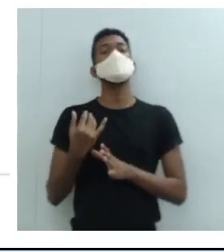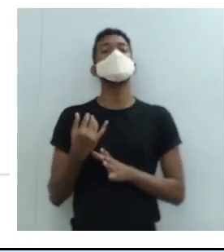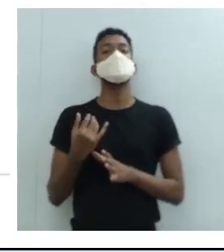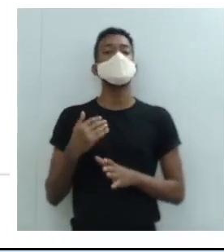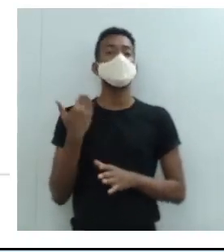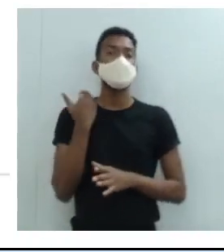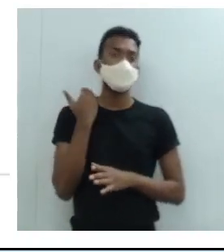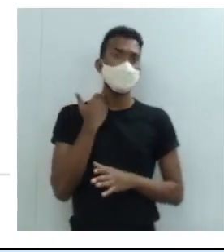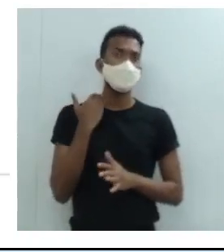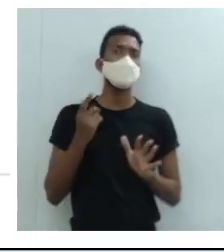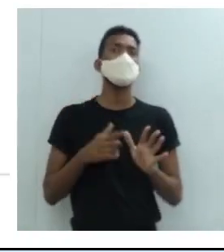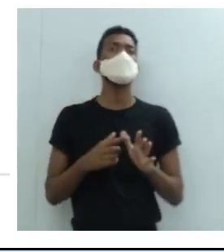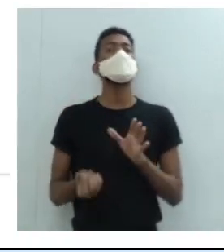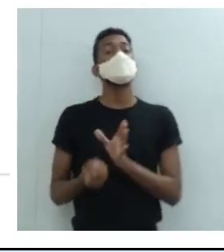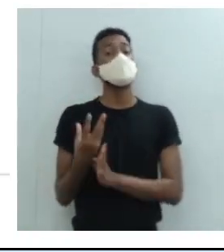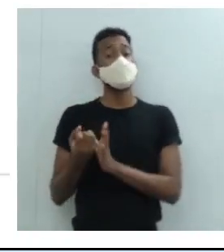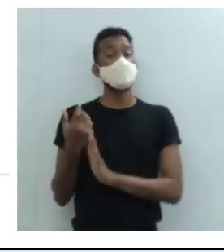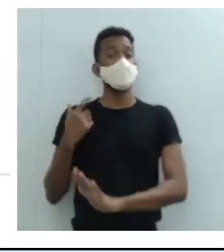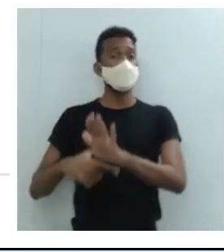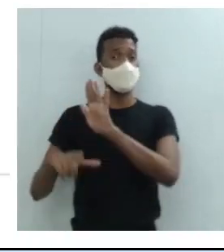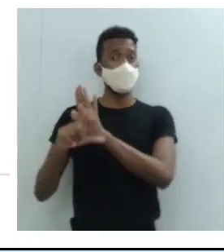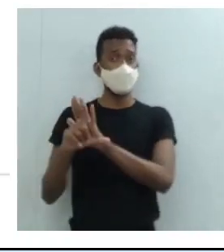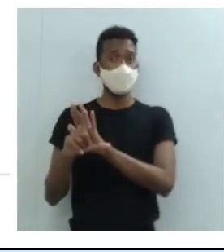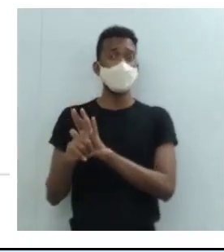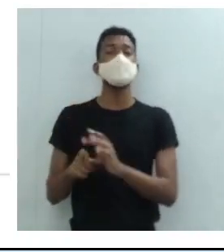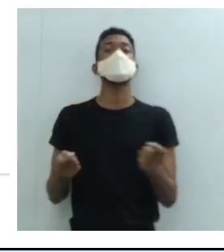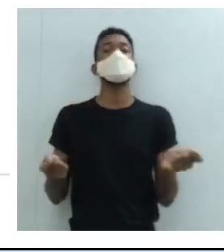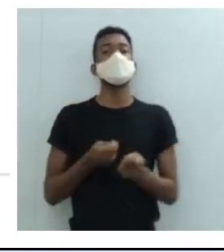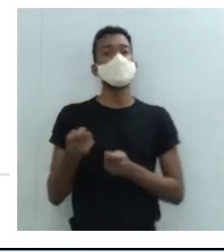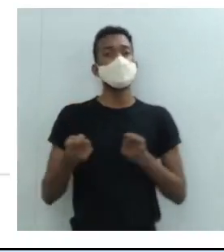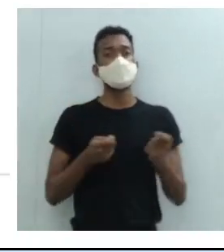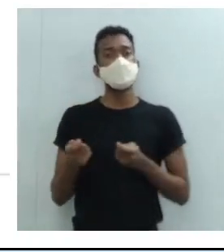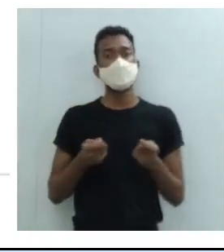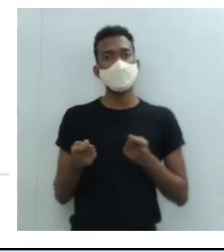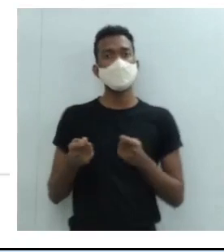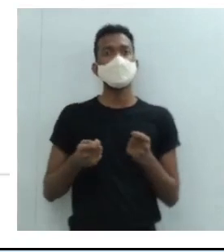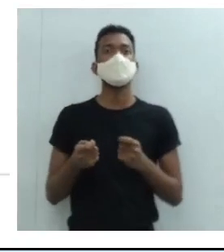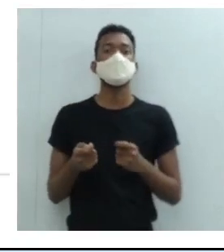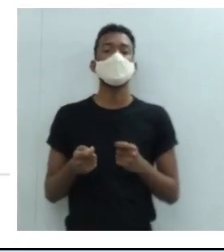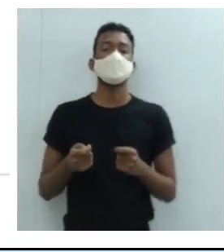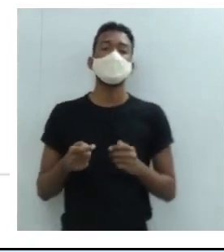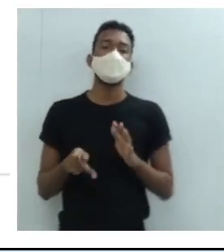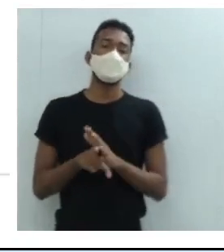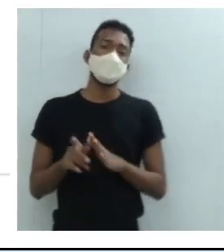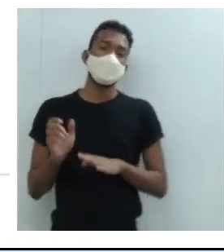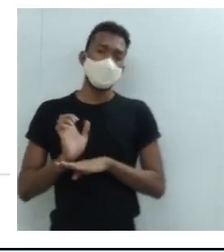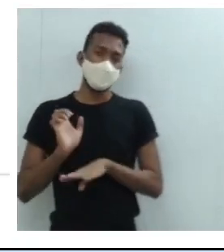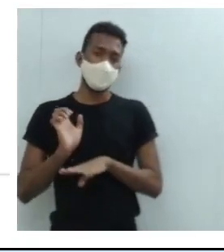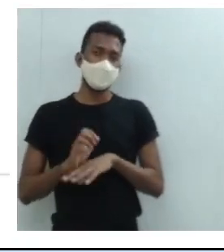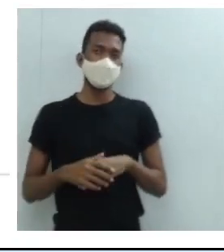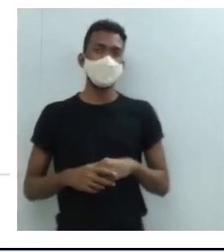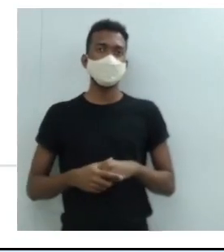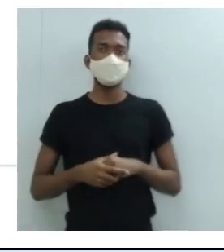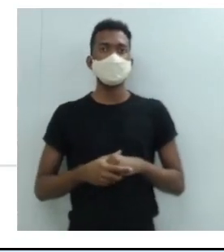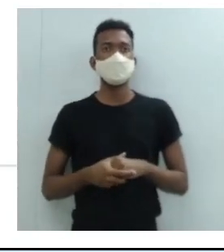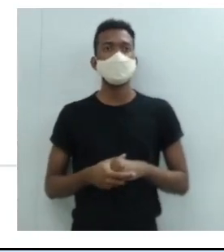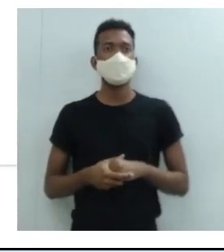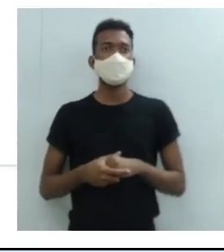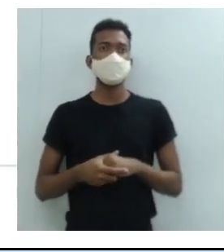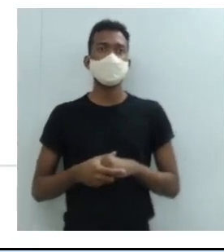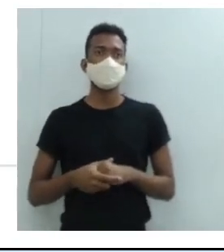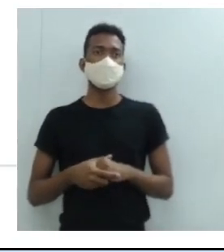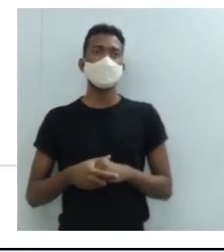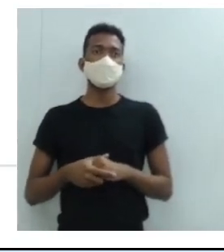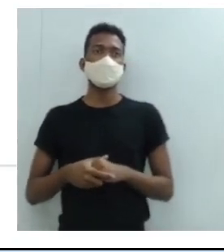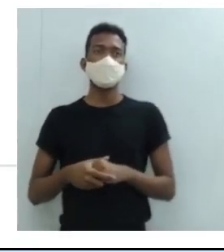olha, formulação de leis e controle da máquina do Estado. Né? Então, dentro